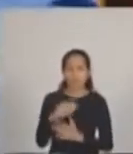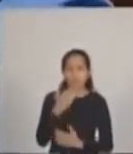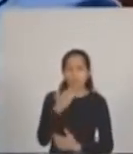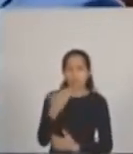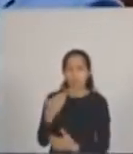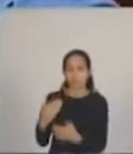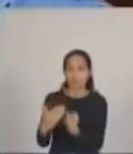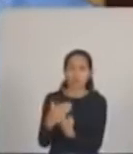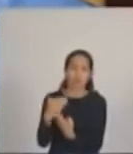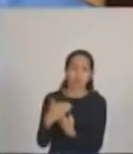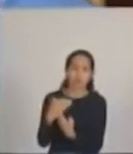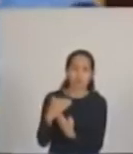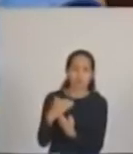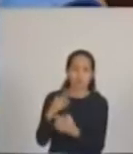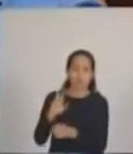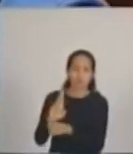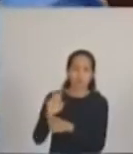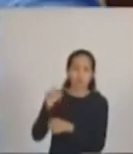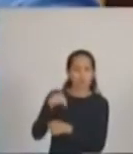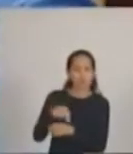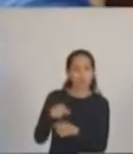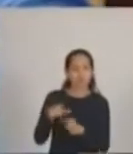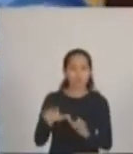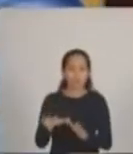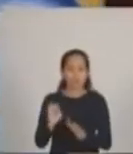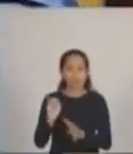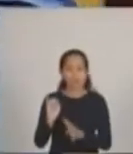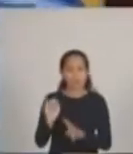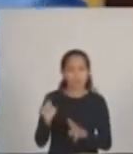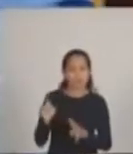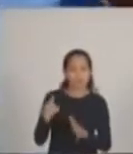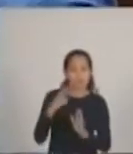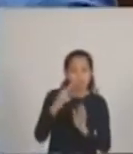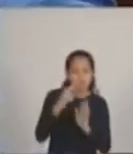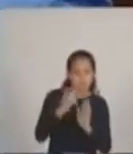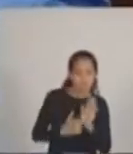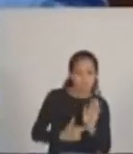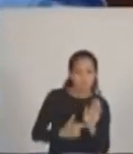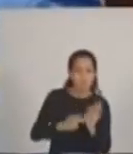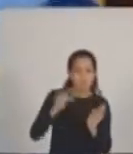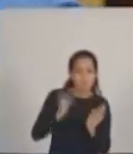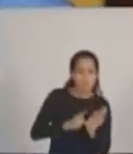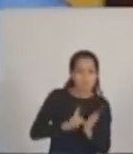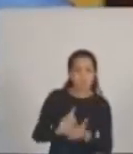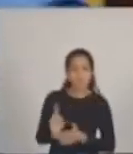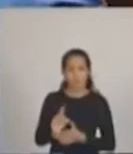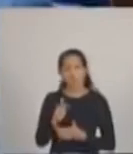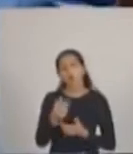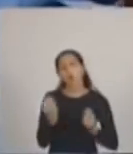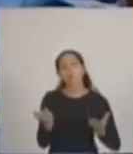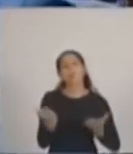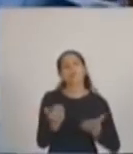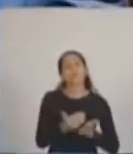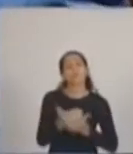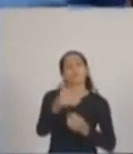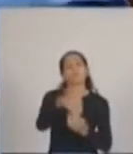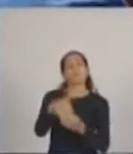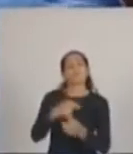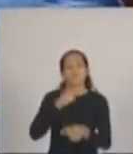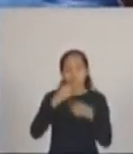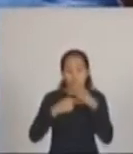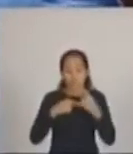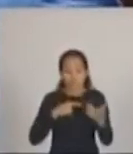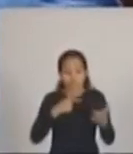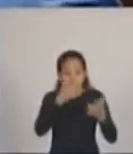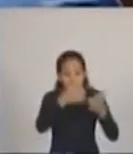da Procuradoria nesse caso, se o relatório dele é válido ou não. Eu não vou colocar em votação se eu tiver dúvida